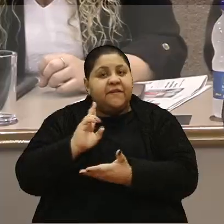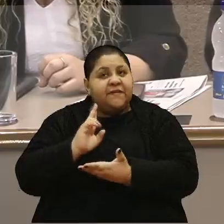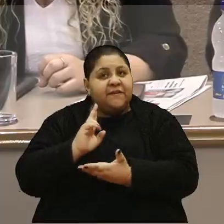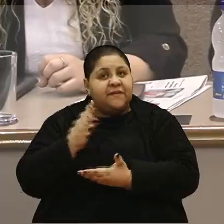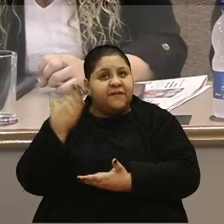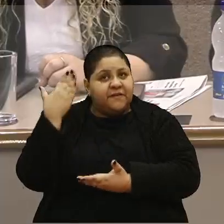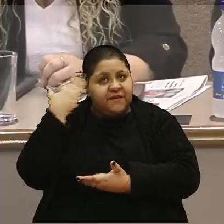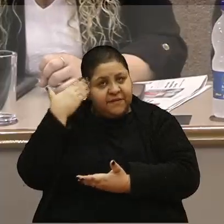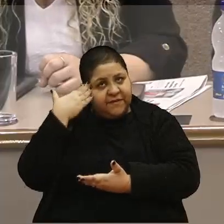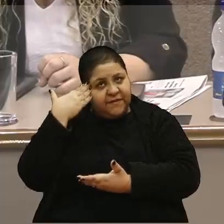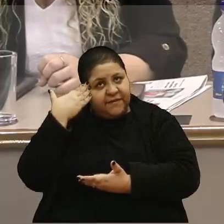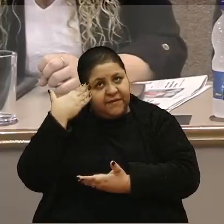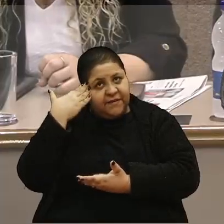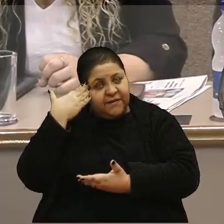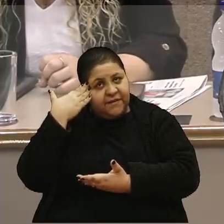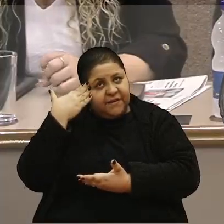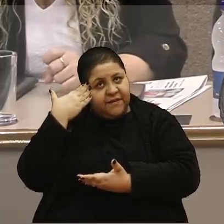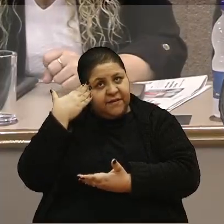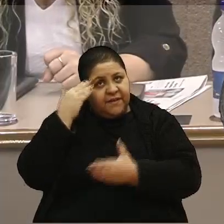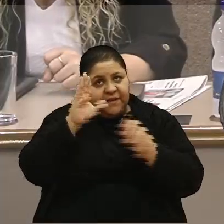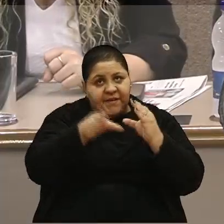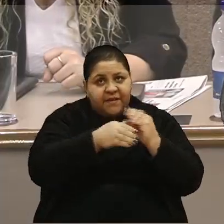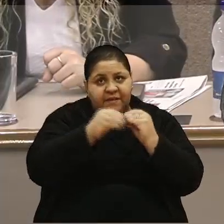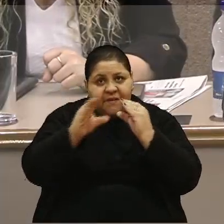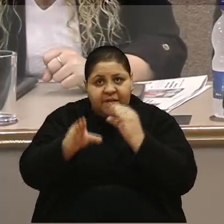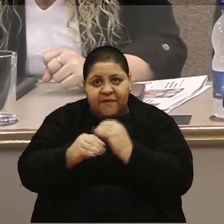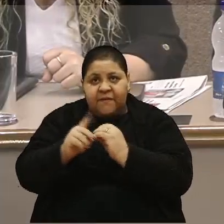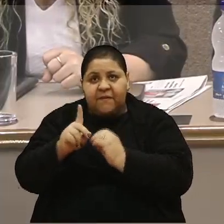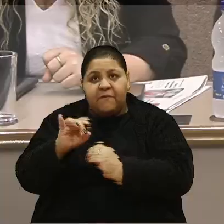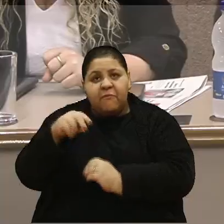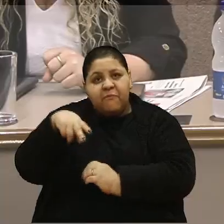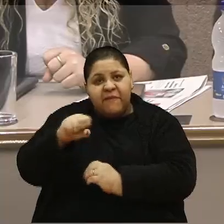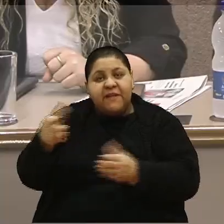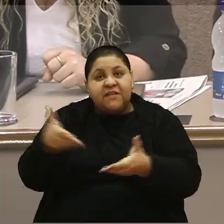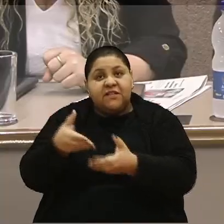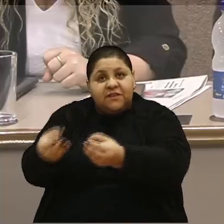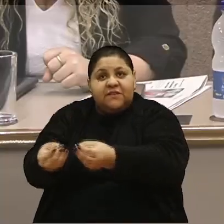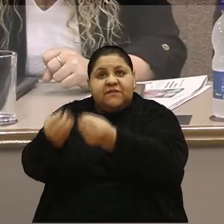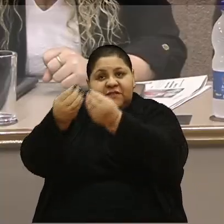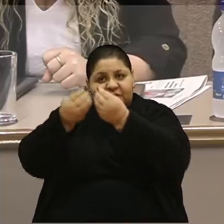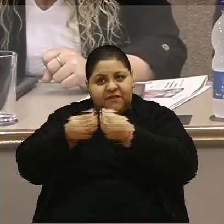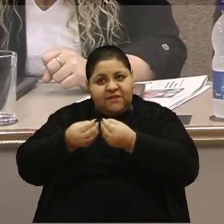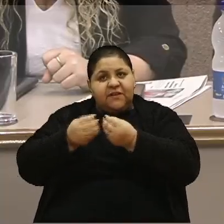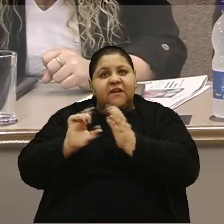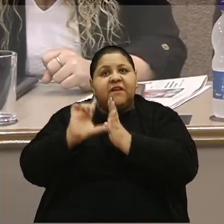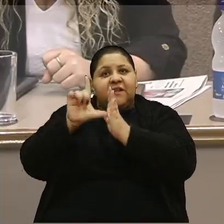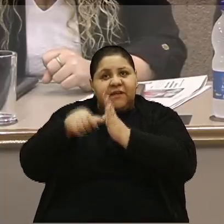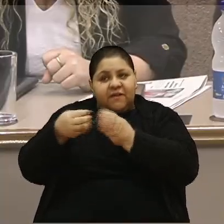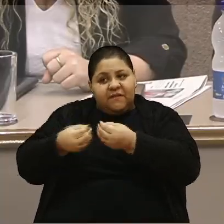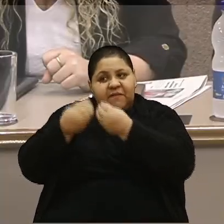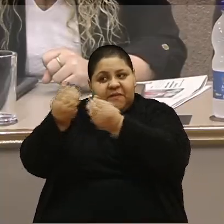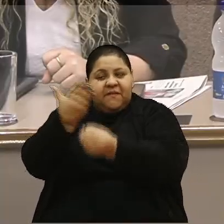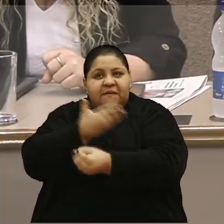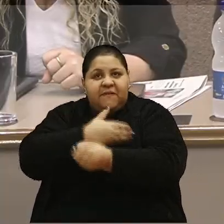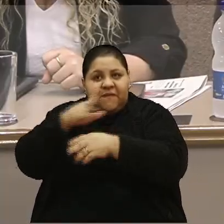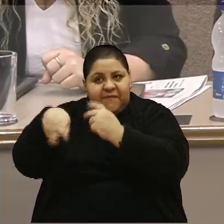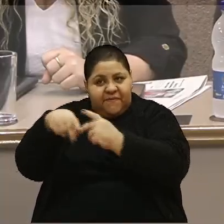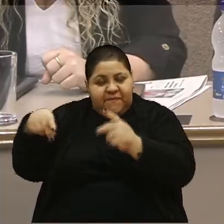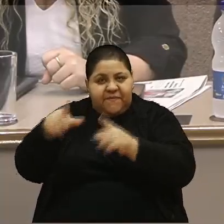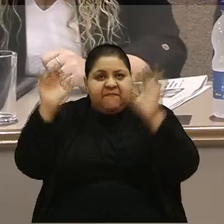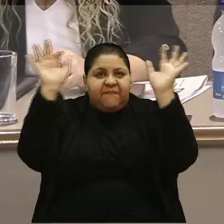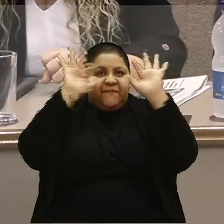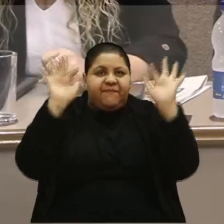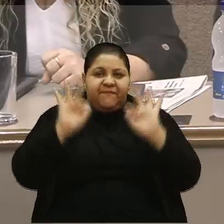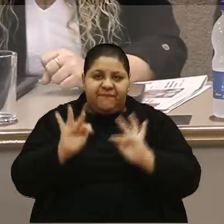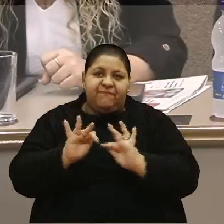és colecionador de pins, né? Já trouxe alguns e já vou ver se trago mais pro amigo para presenteá-lo. Então,